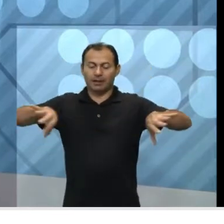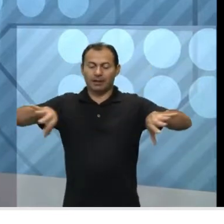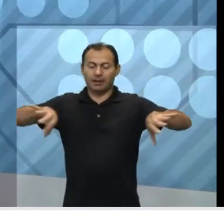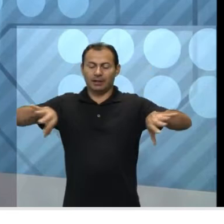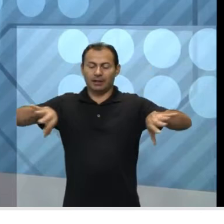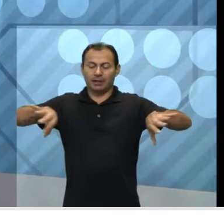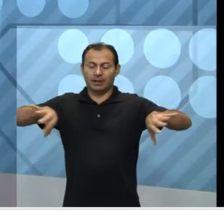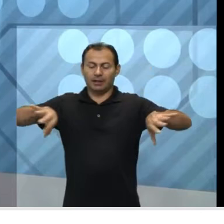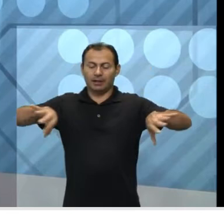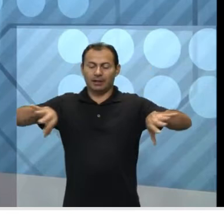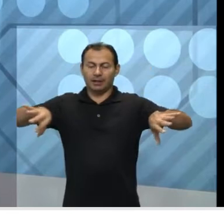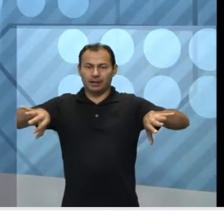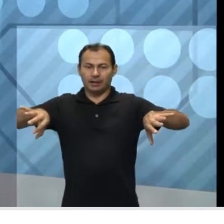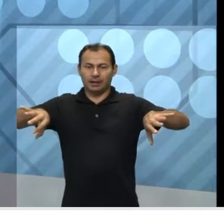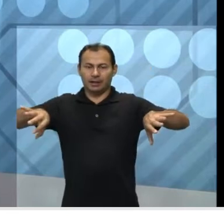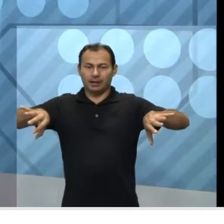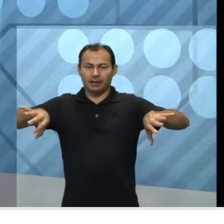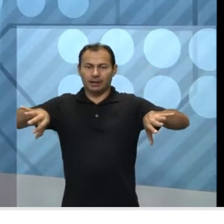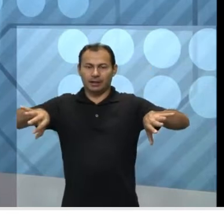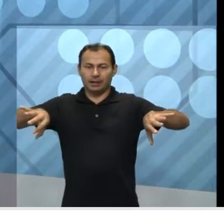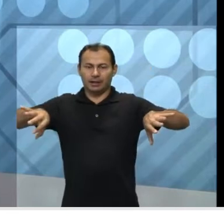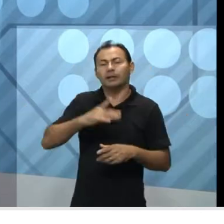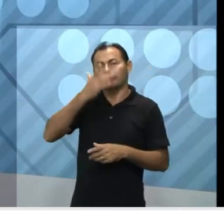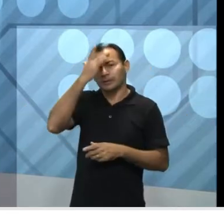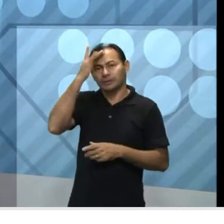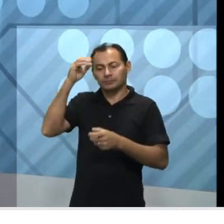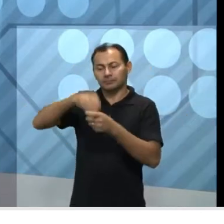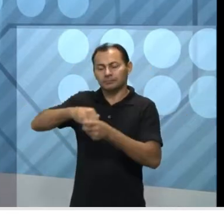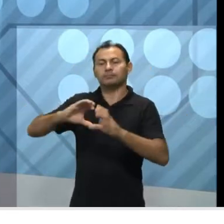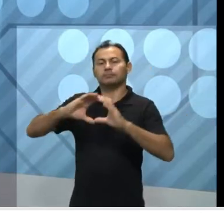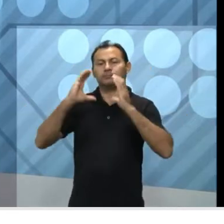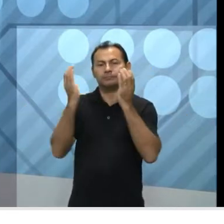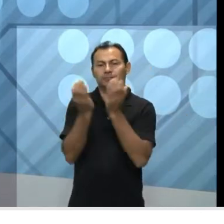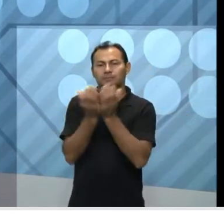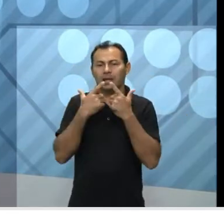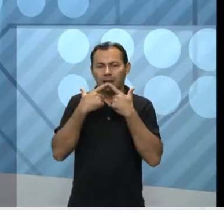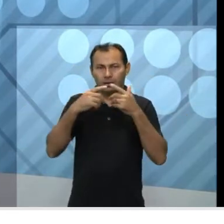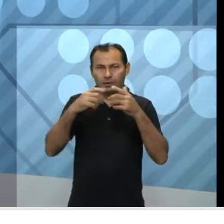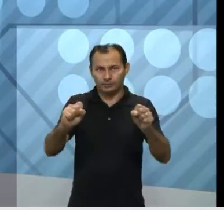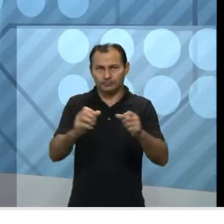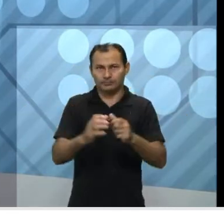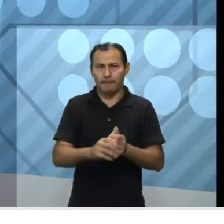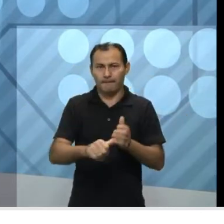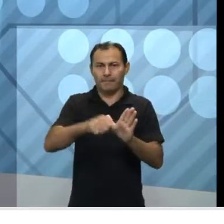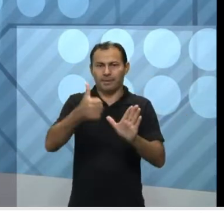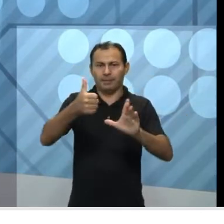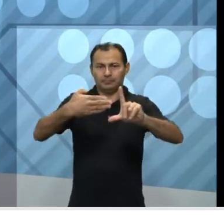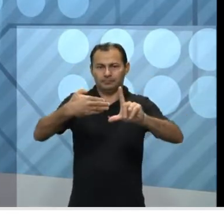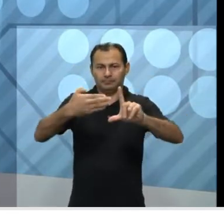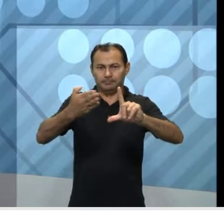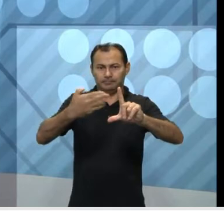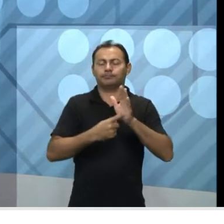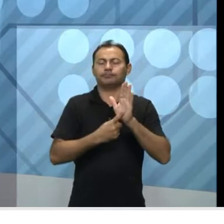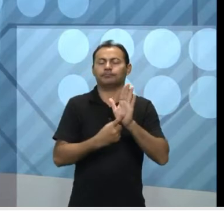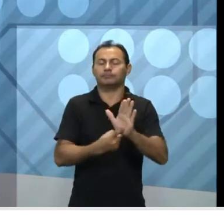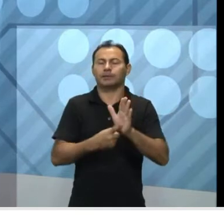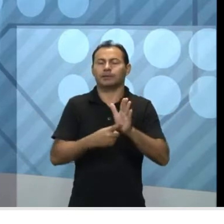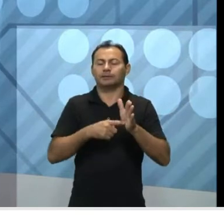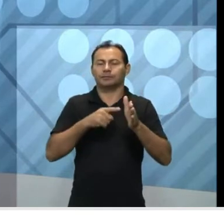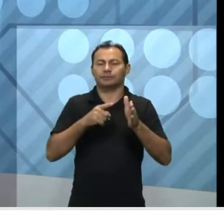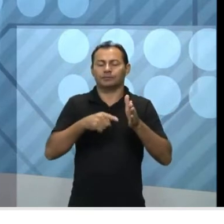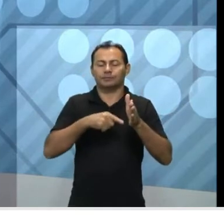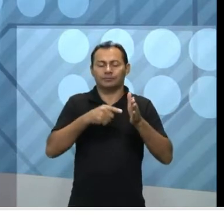uma língua, mas essa língua tem um sujeito que faz parte de uma comunidade linguística. Então, essa primeira teleaula ela vai trazer esses fundamentos